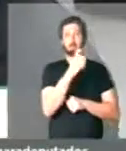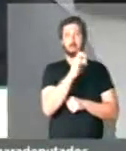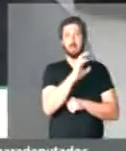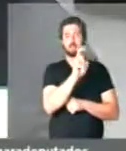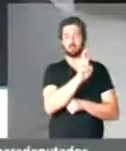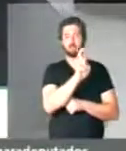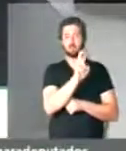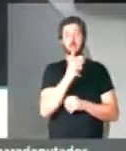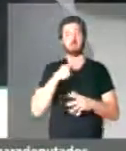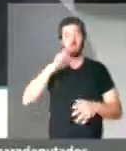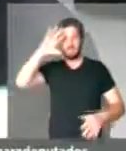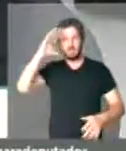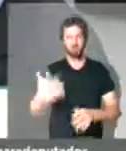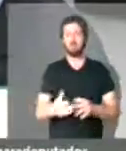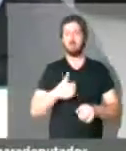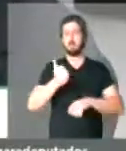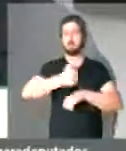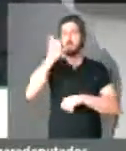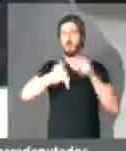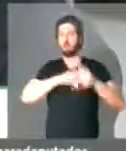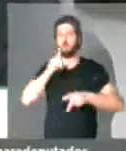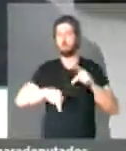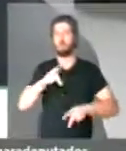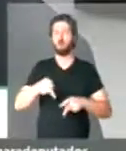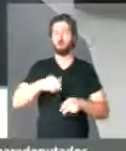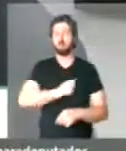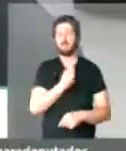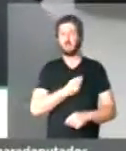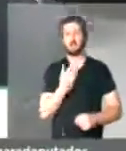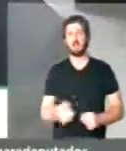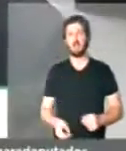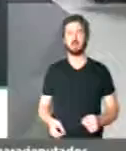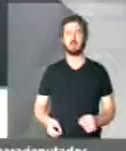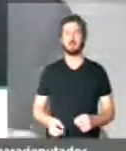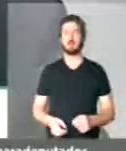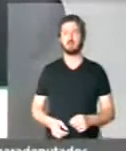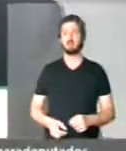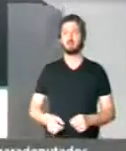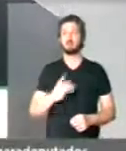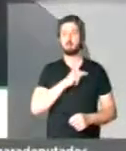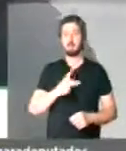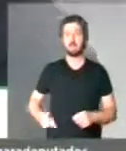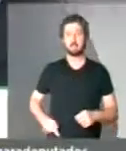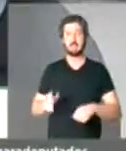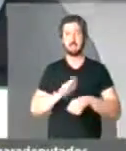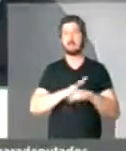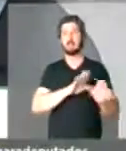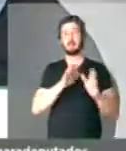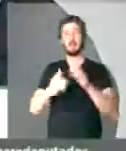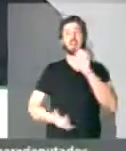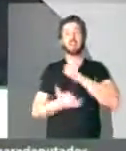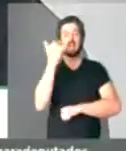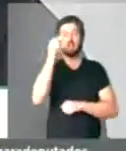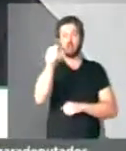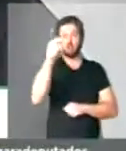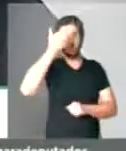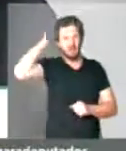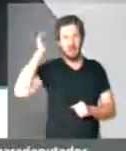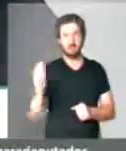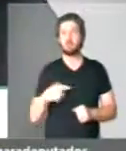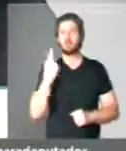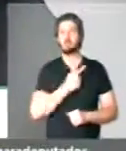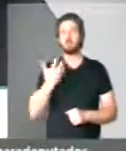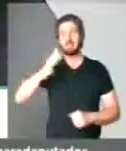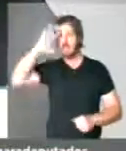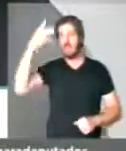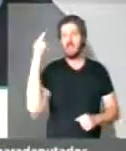Queremos providência para melhorar a vida do país. Presidente interino, presidente golpista Temer,